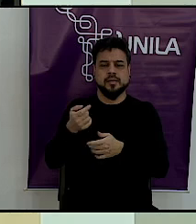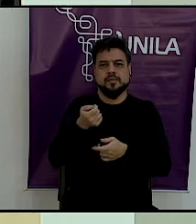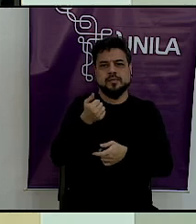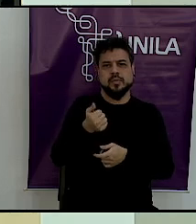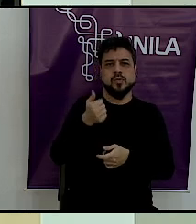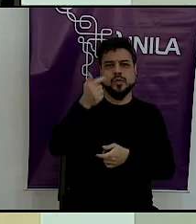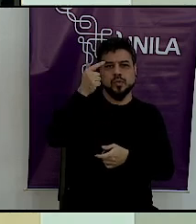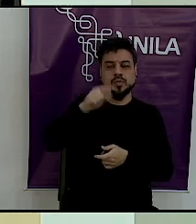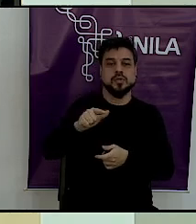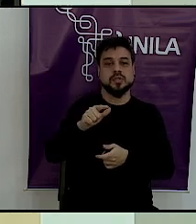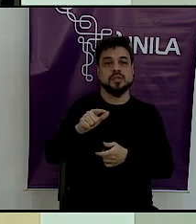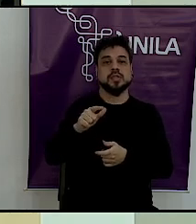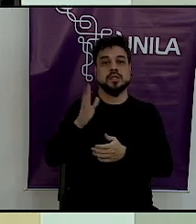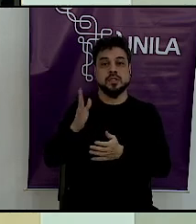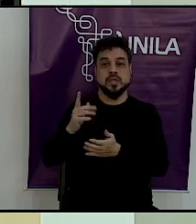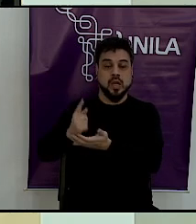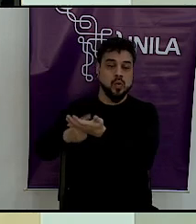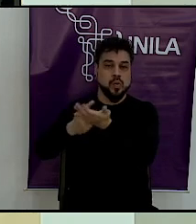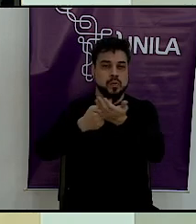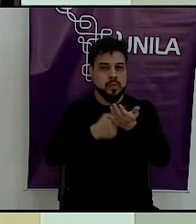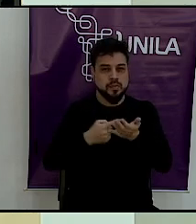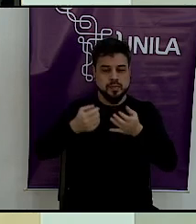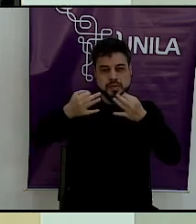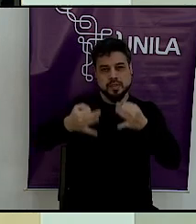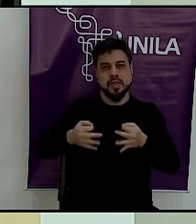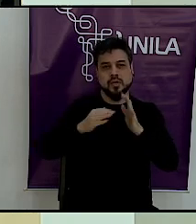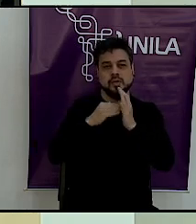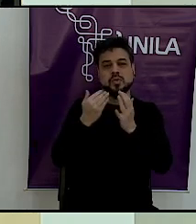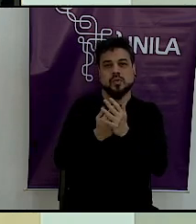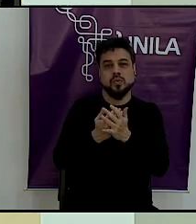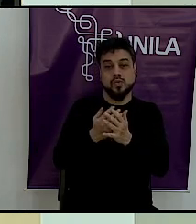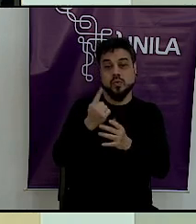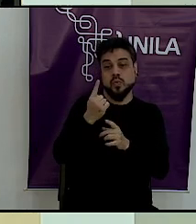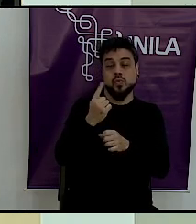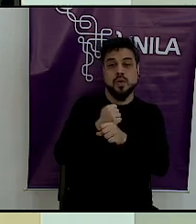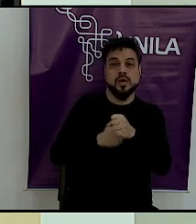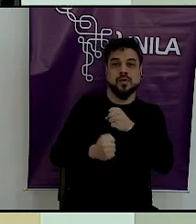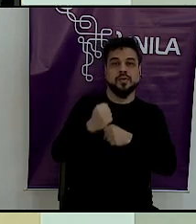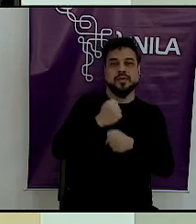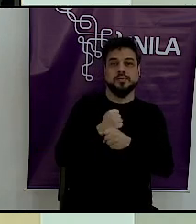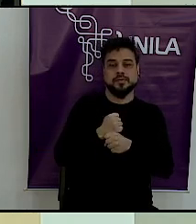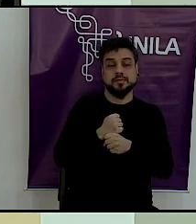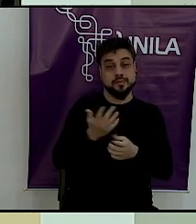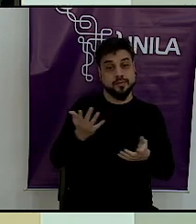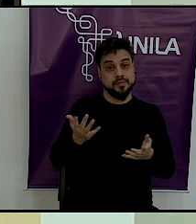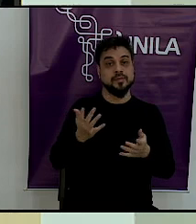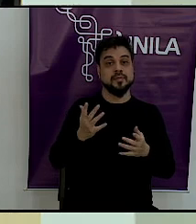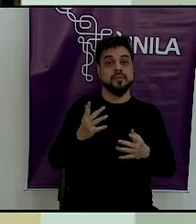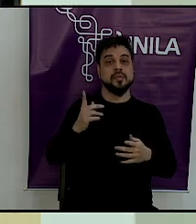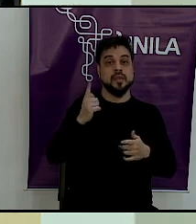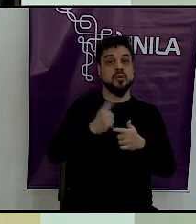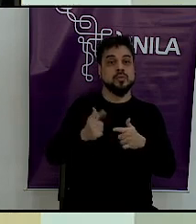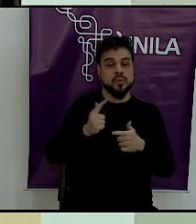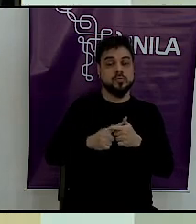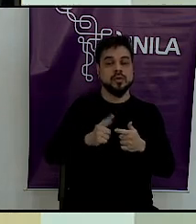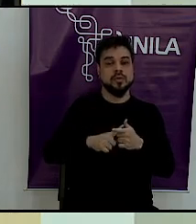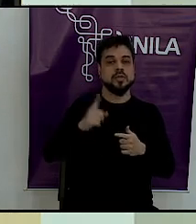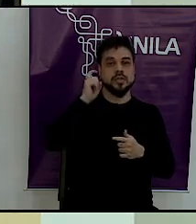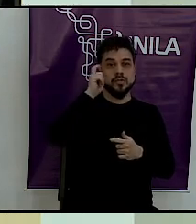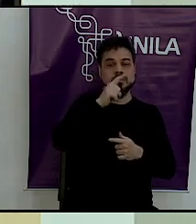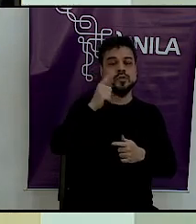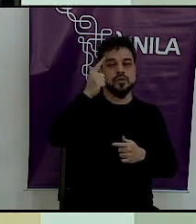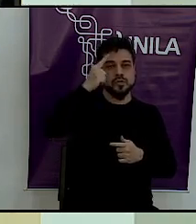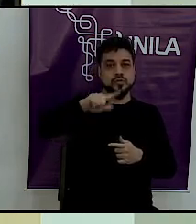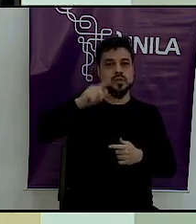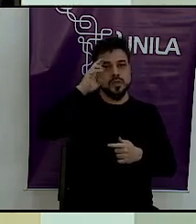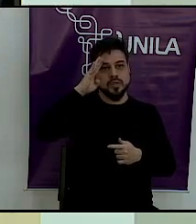provável que a gente já tenha os acordos firmados quase um ano na frente, né? Então esse é um grande problema que a gente tem ao longo